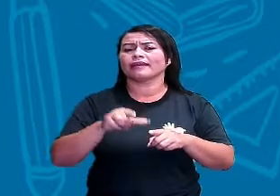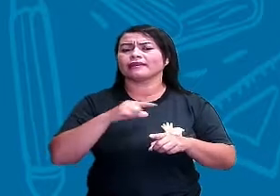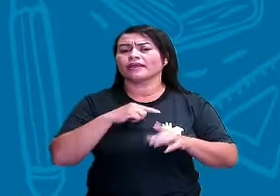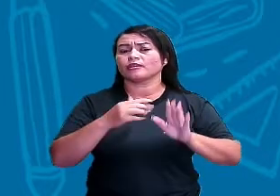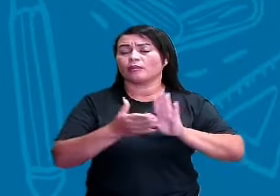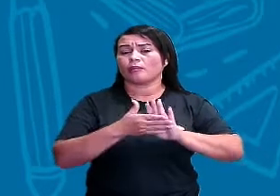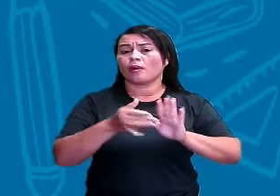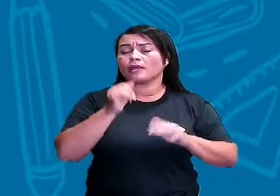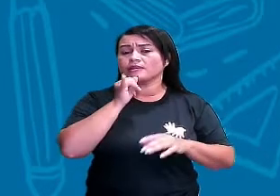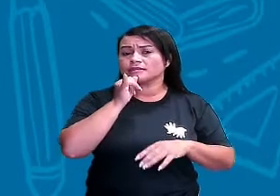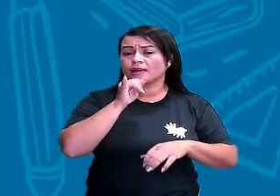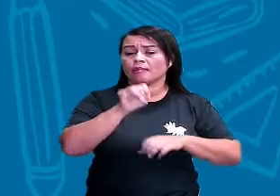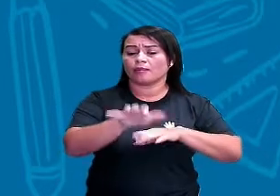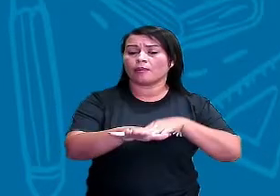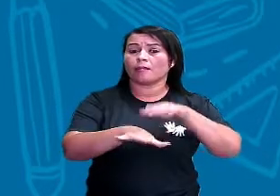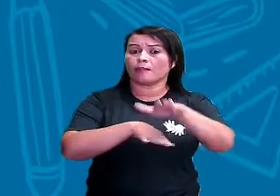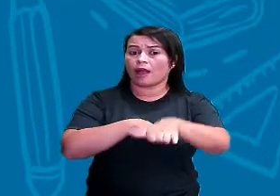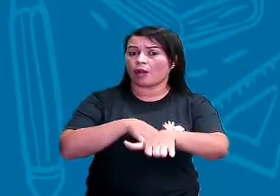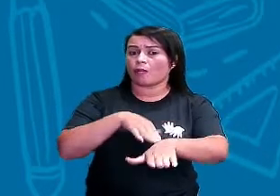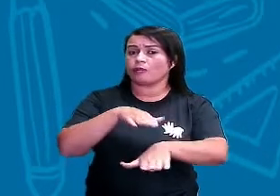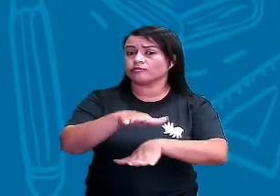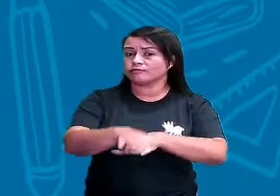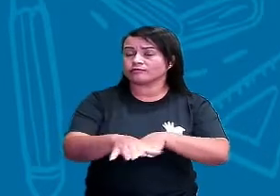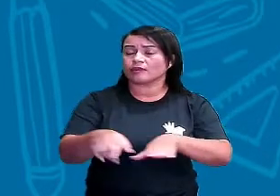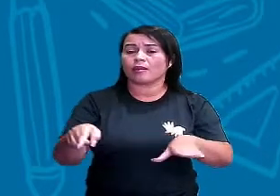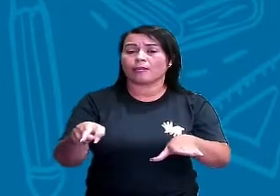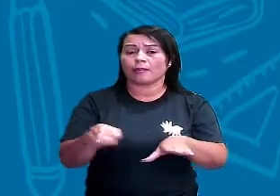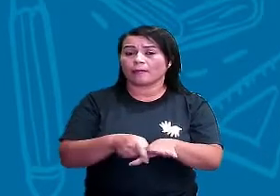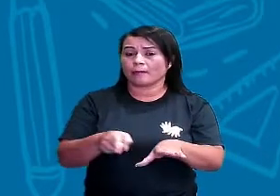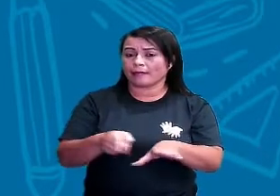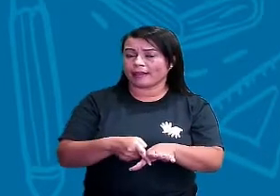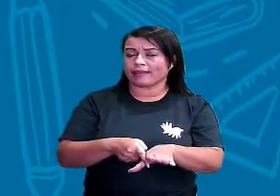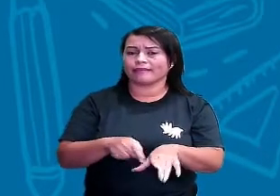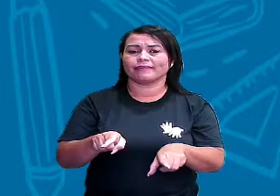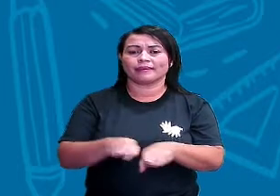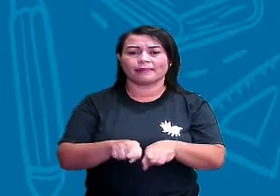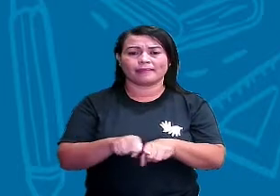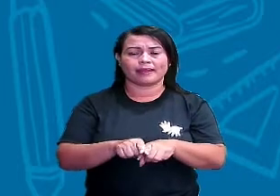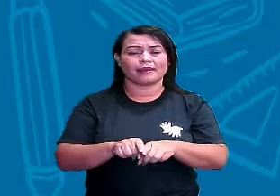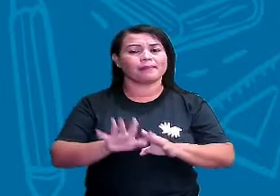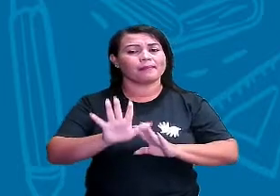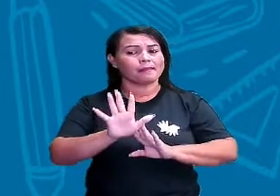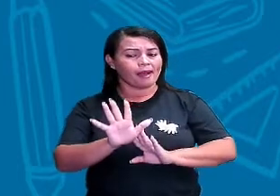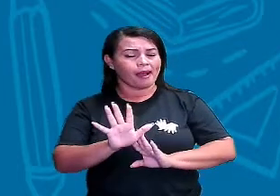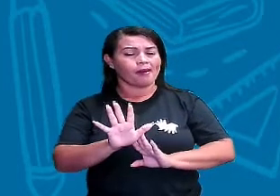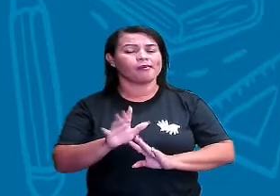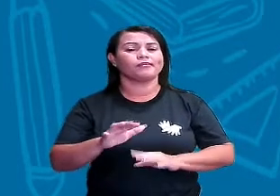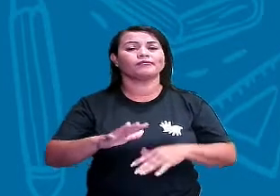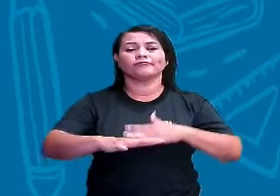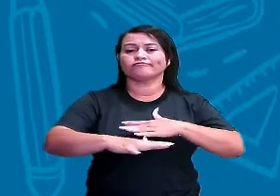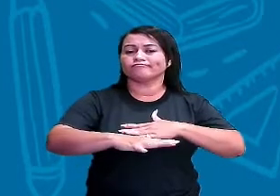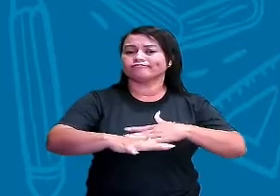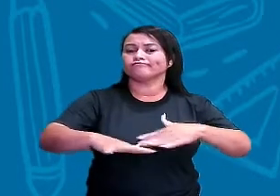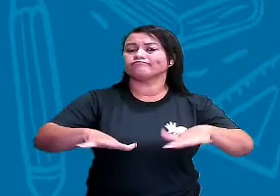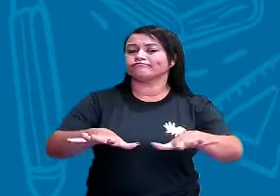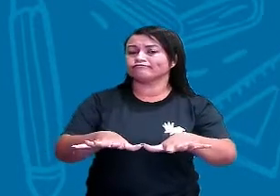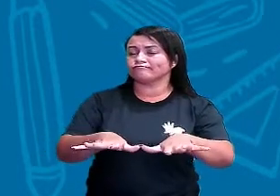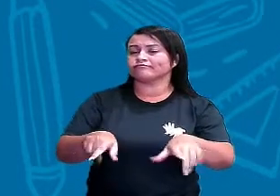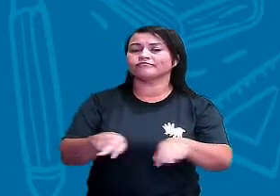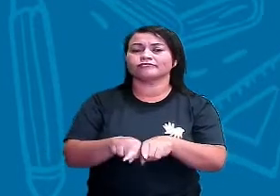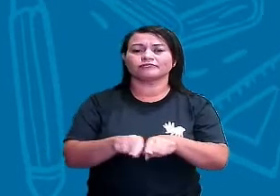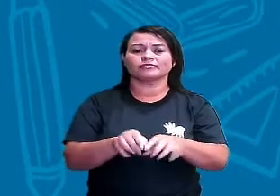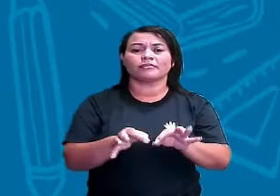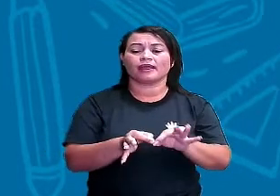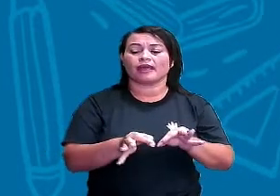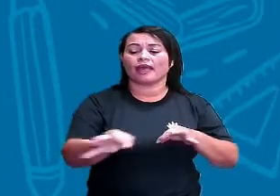o palmo, o passo e o pé, e ajustamentos de medida padronizada, tá? Régua, fita,